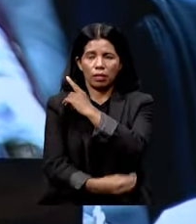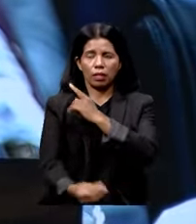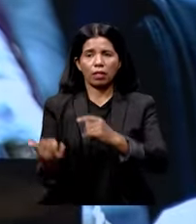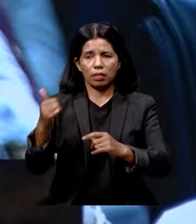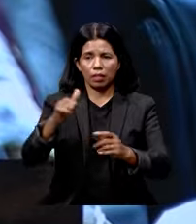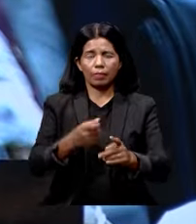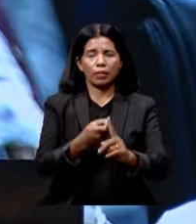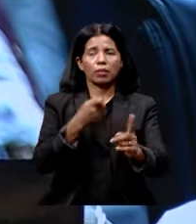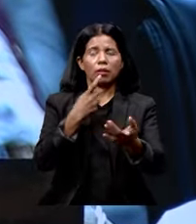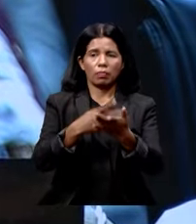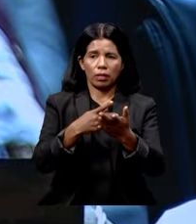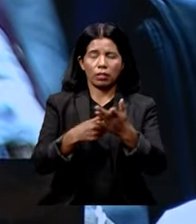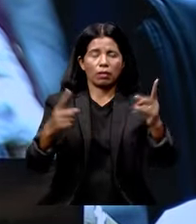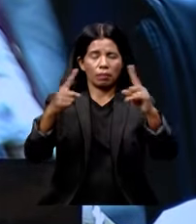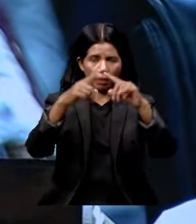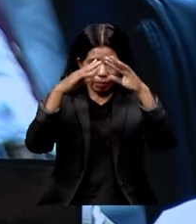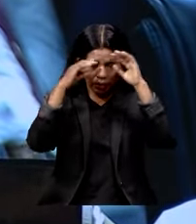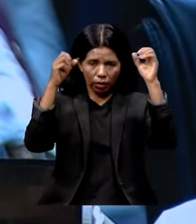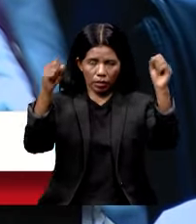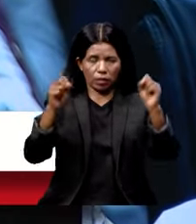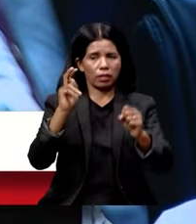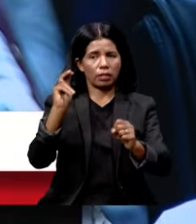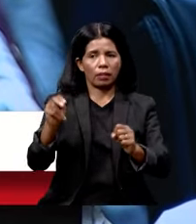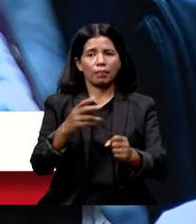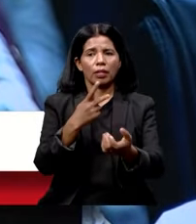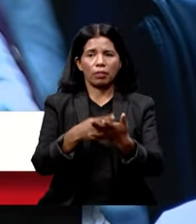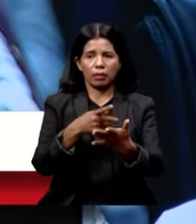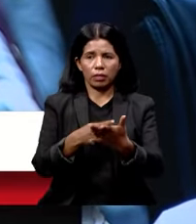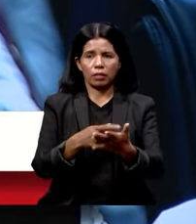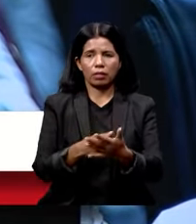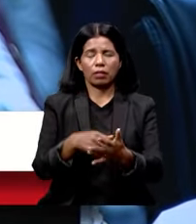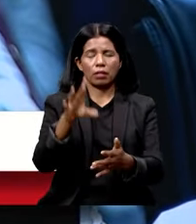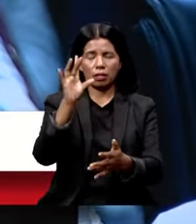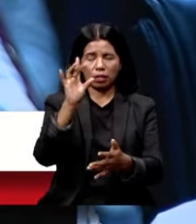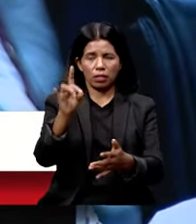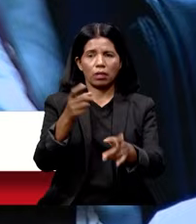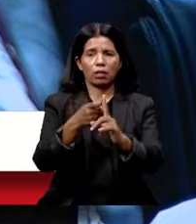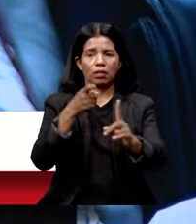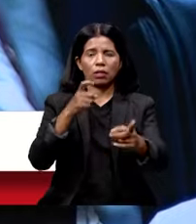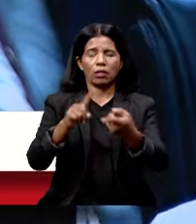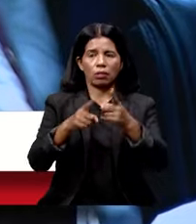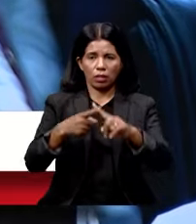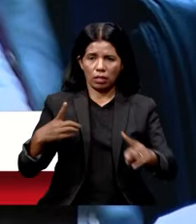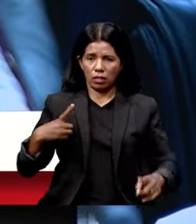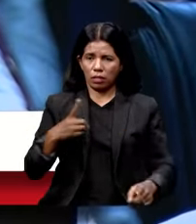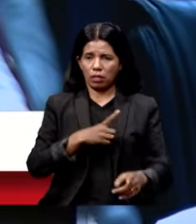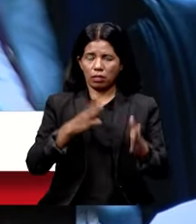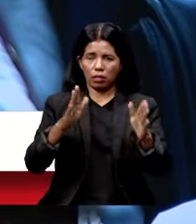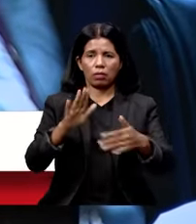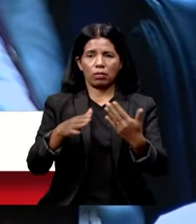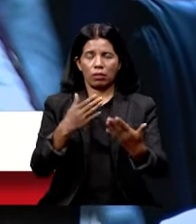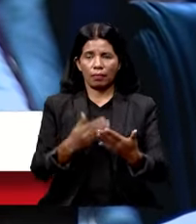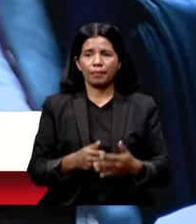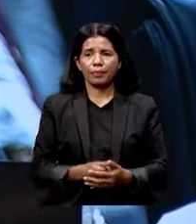Rússi, propostas para a presidência da República NEN, propostas rito nebe mais, Rússi, colega deputado